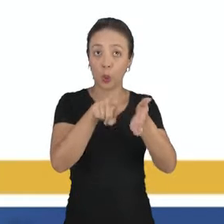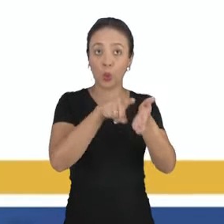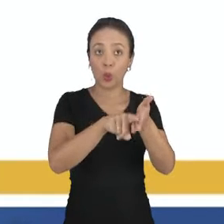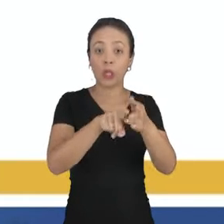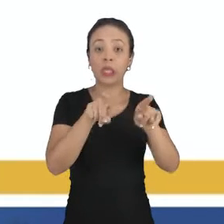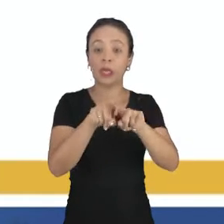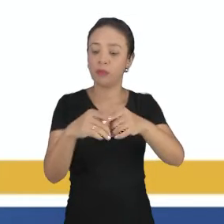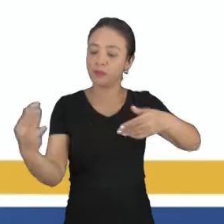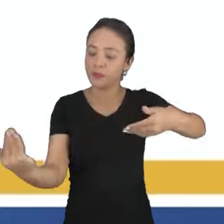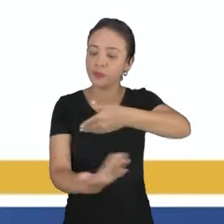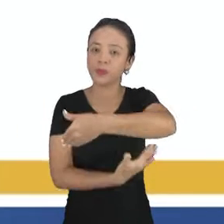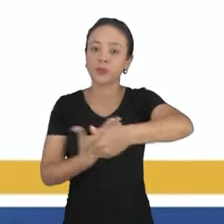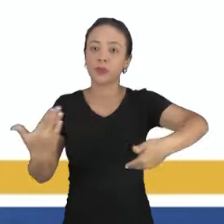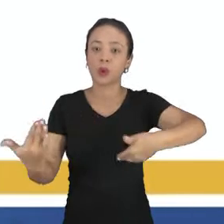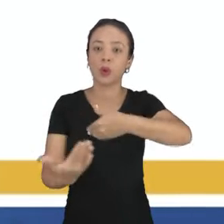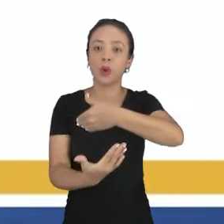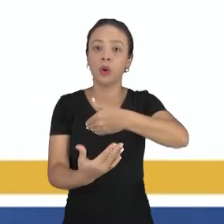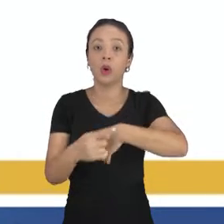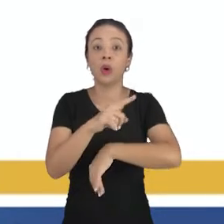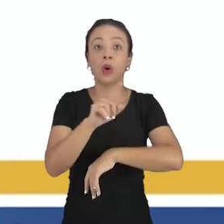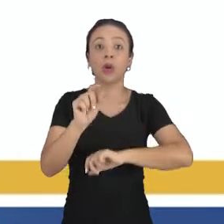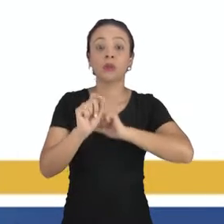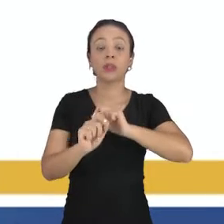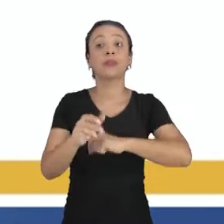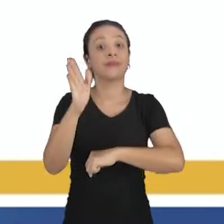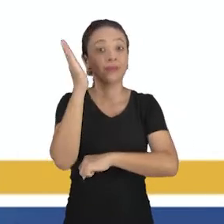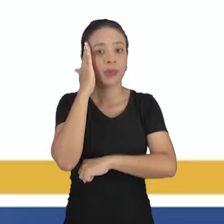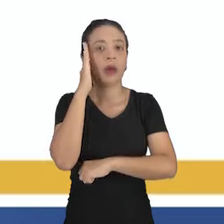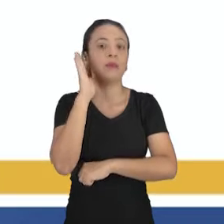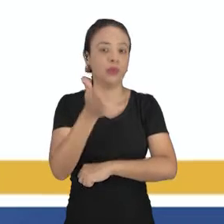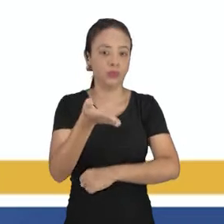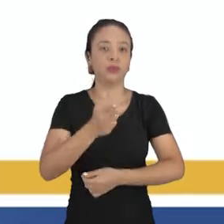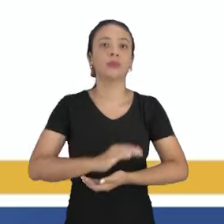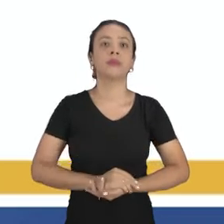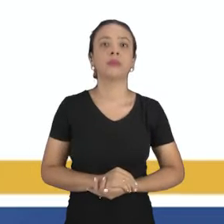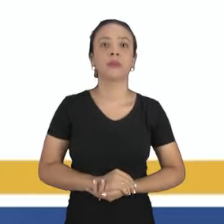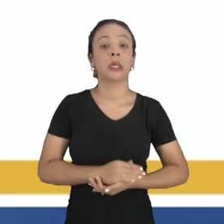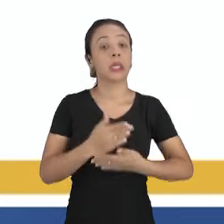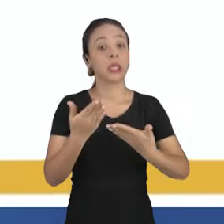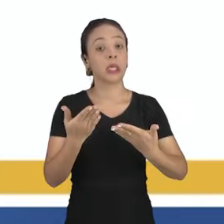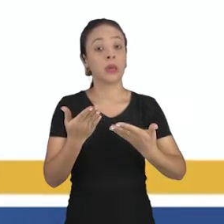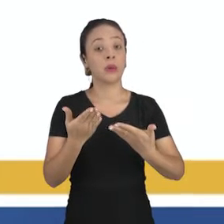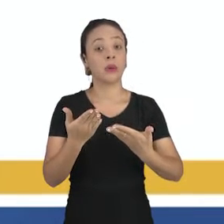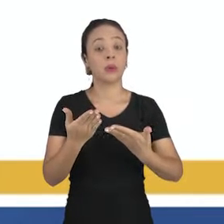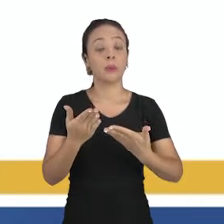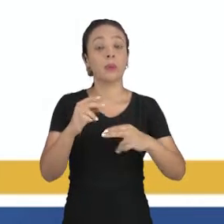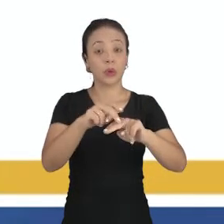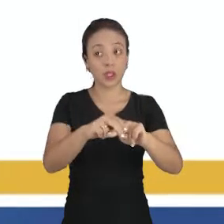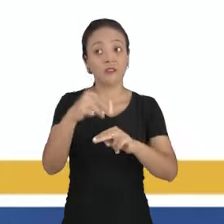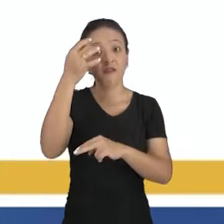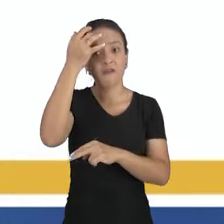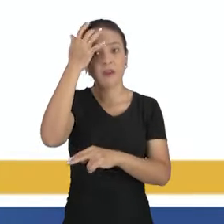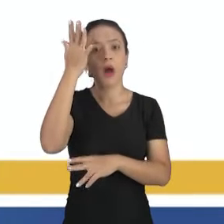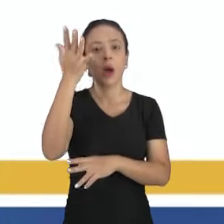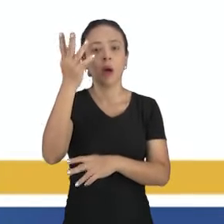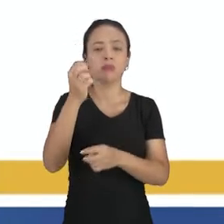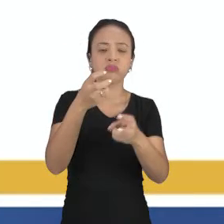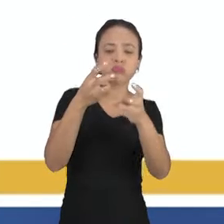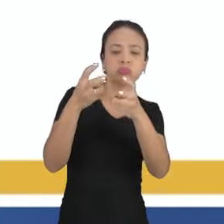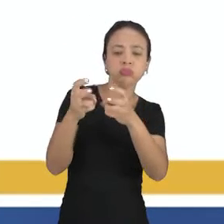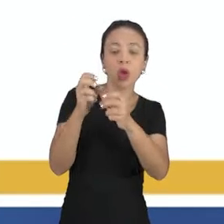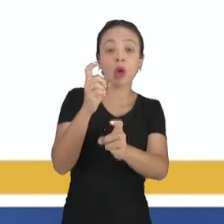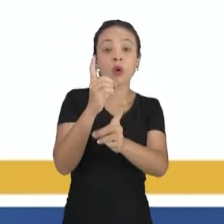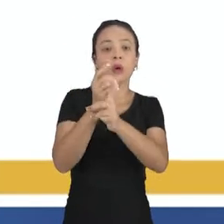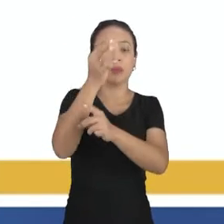e relacione ela com que você tenha conhecimento então fica fácil de você analisar as